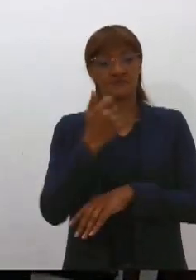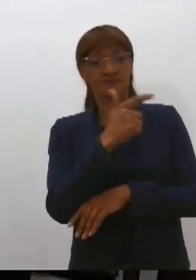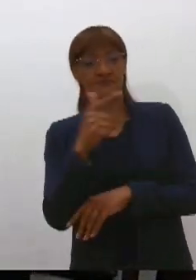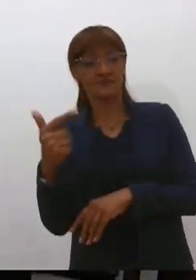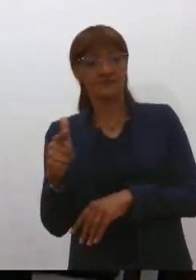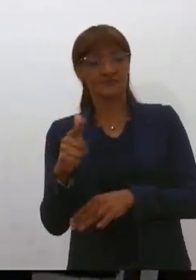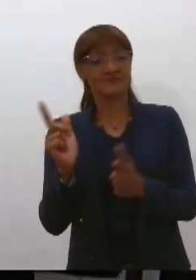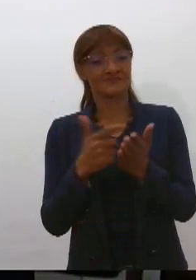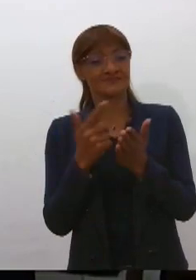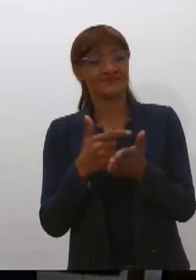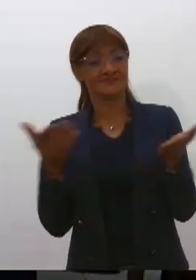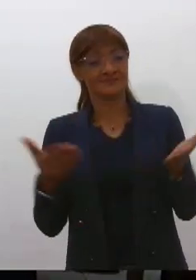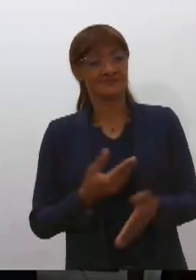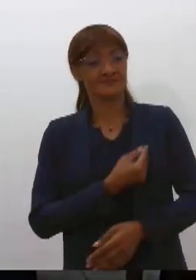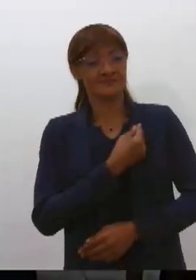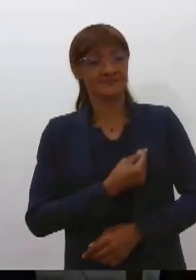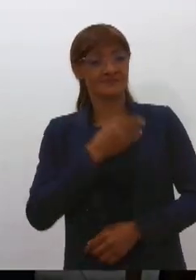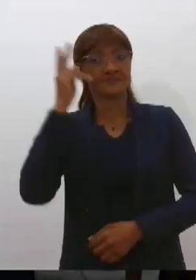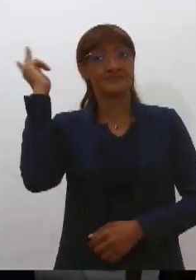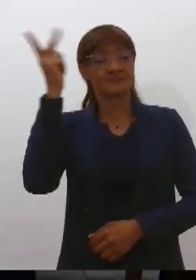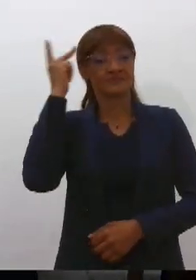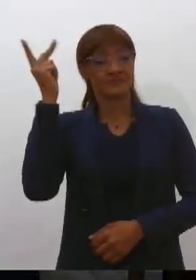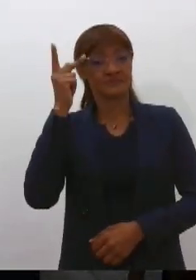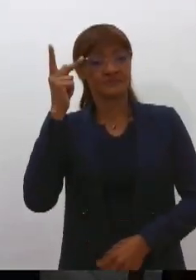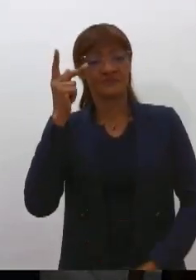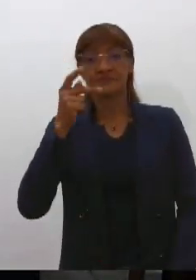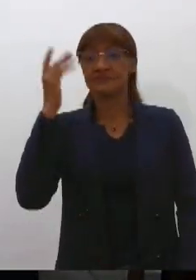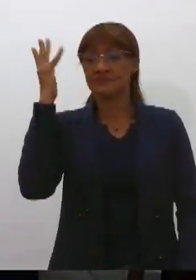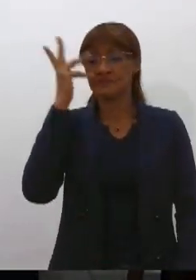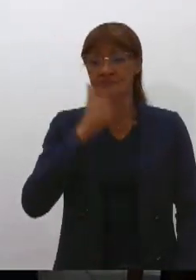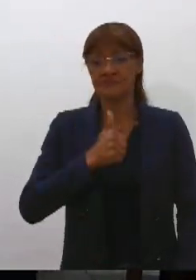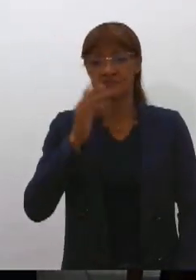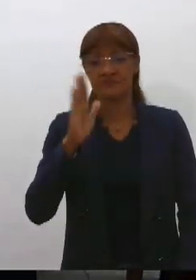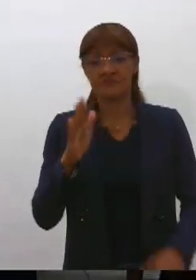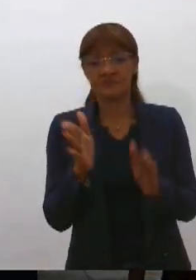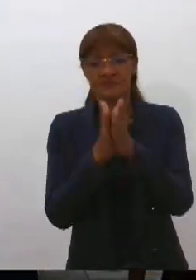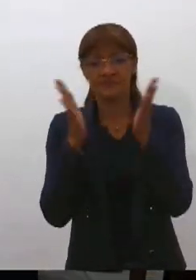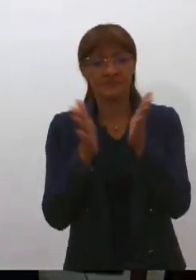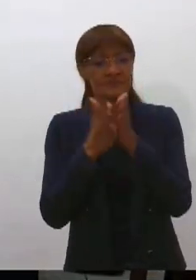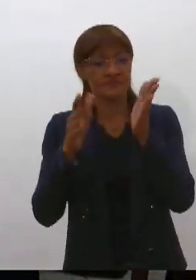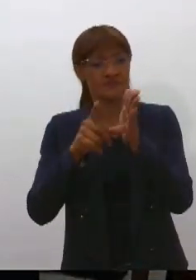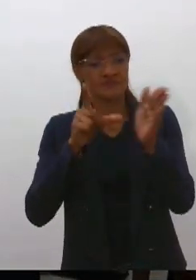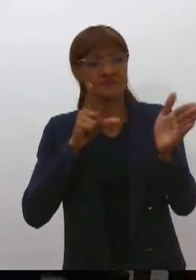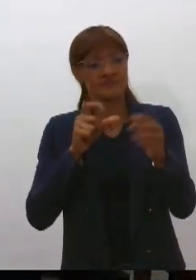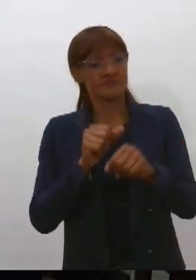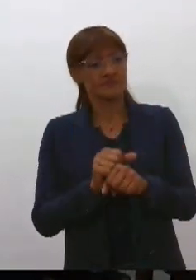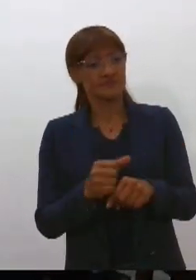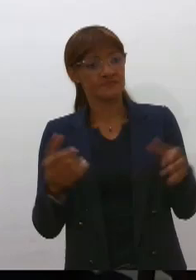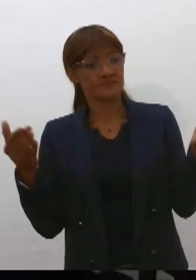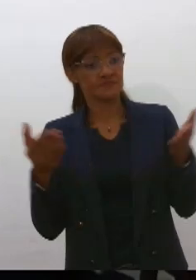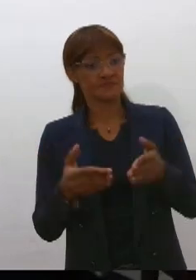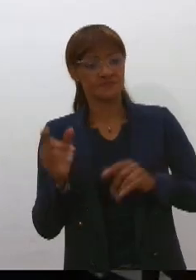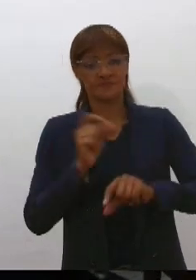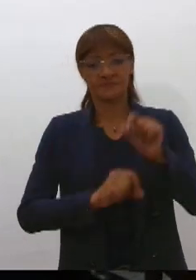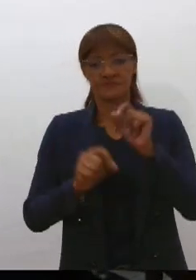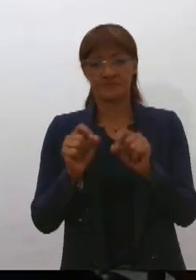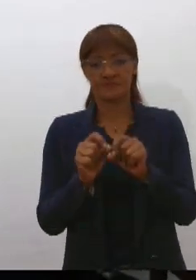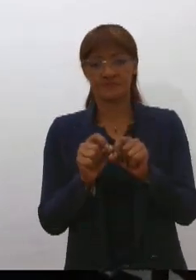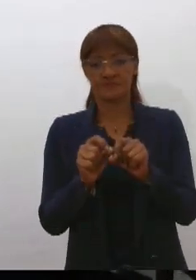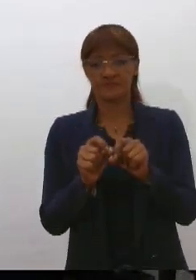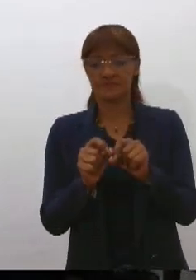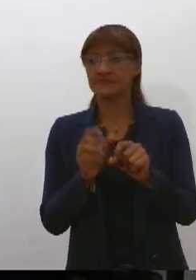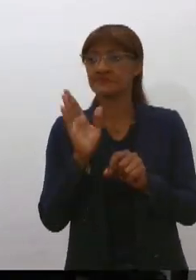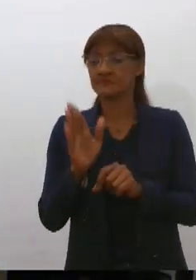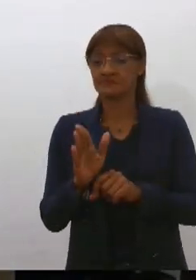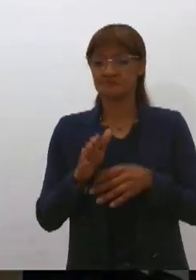dele, a história da vida dele, que é muito bonita, uma pessoa pobre como ele é, de raízes pobres, chegar onde ele chegou, com honestidade,